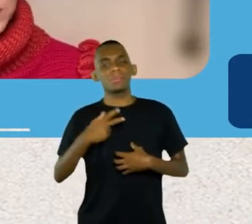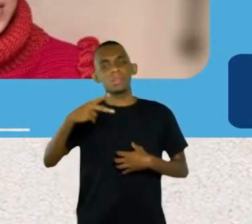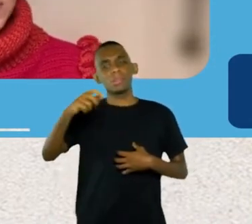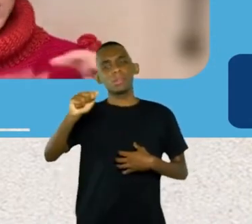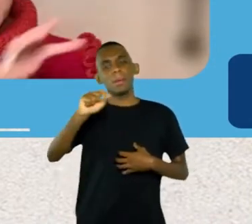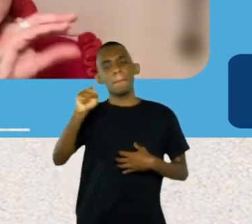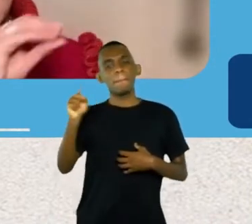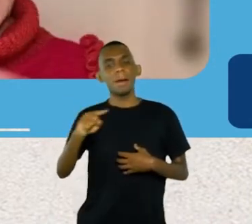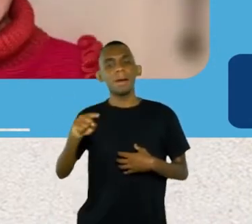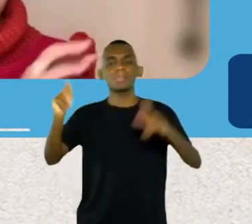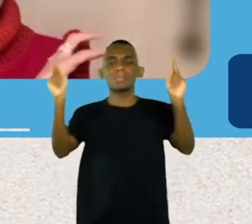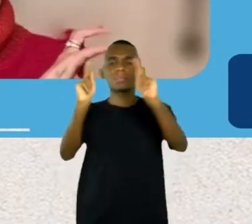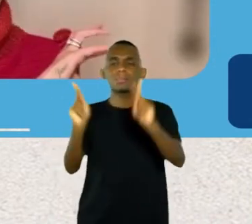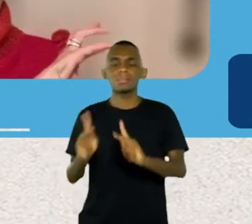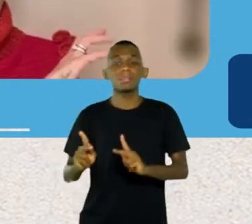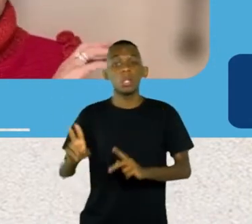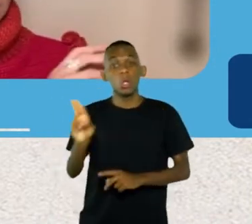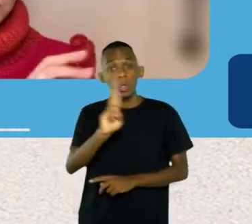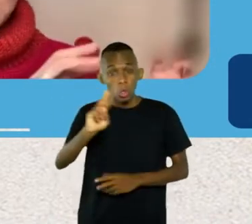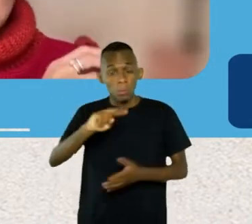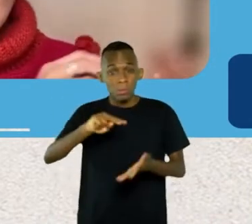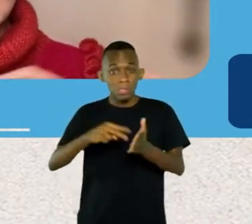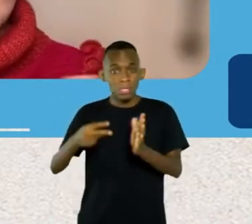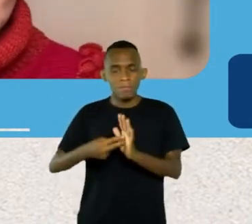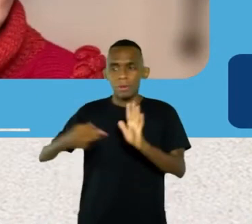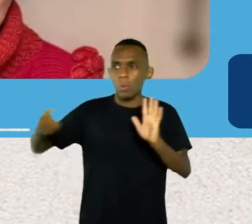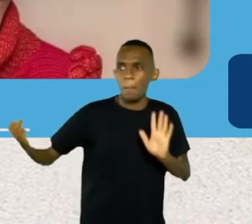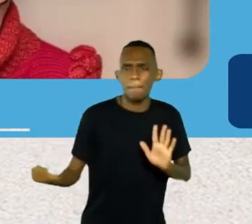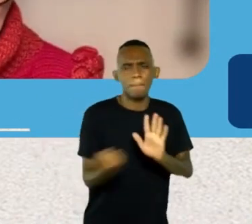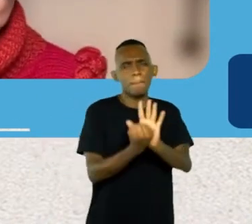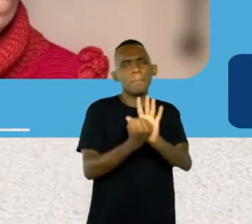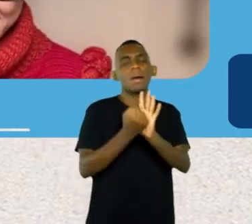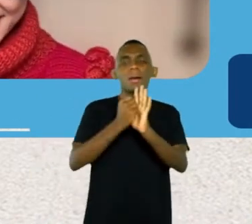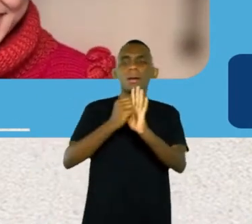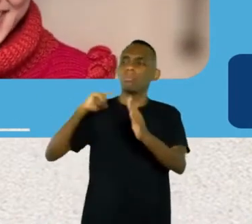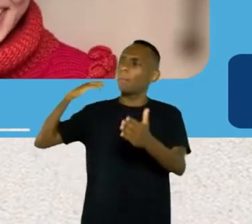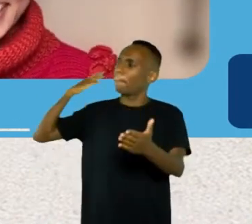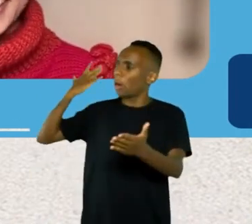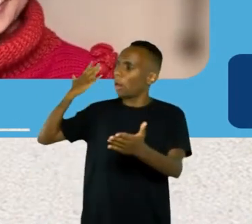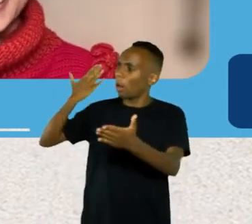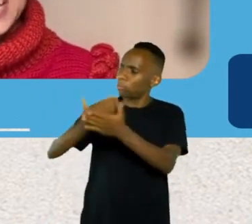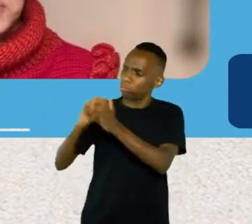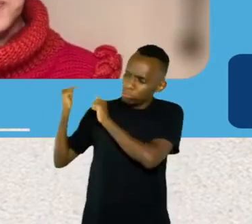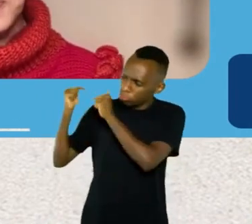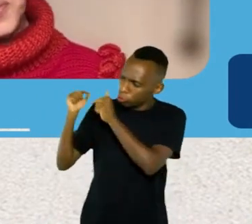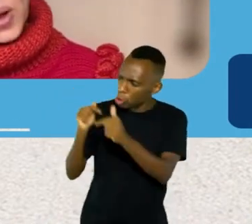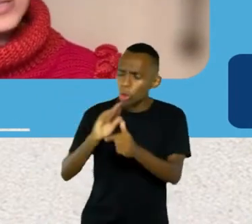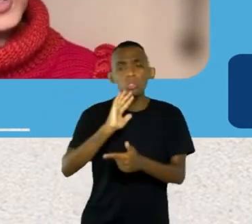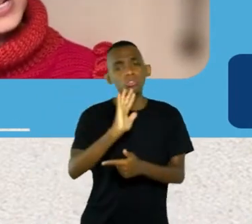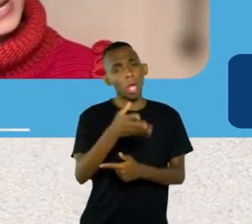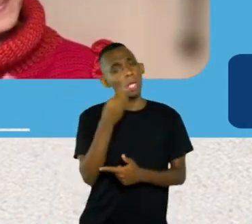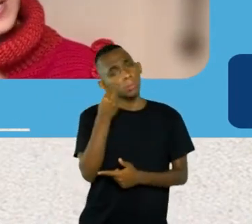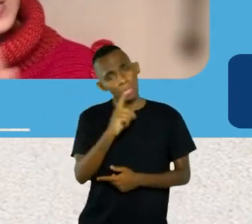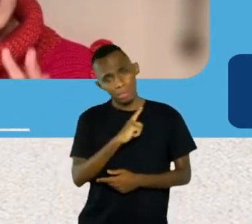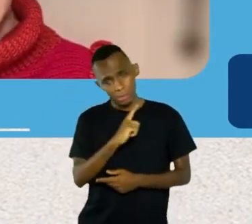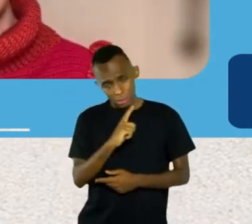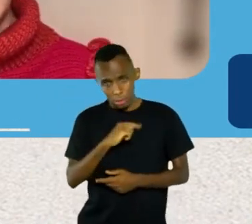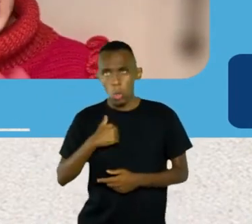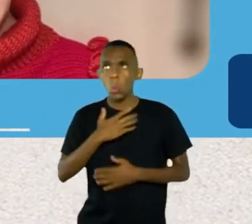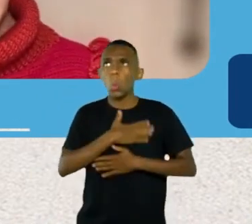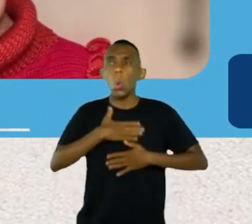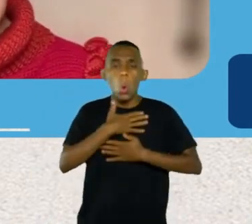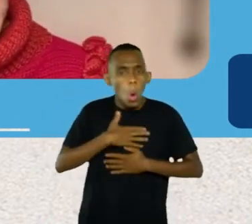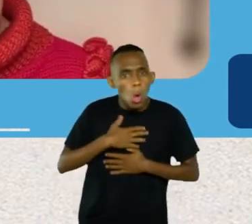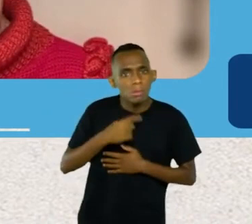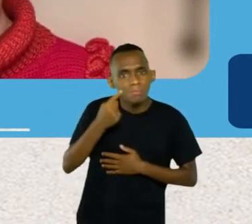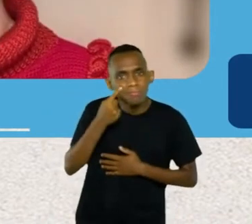O nome, ele vem para selar uma estrada que já foi percorrida, né? Então, eu gosto de olhar para isso. E